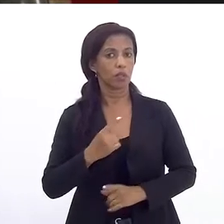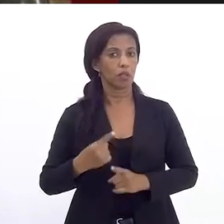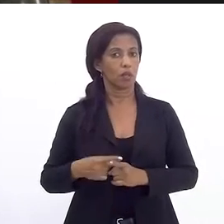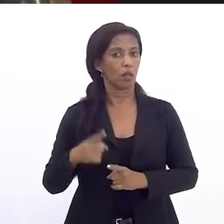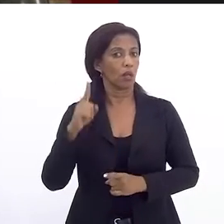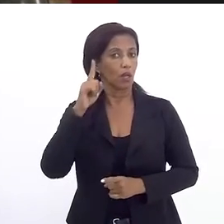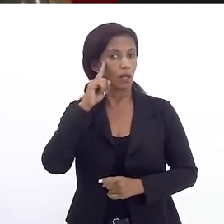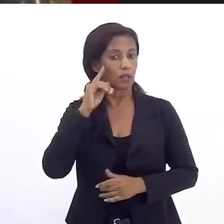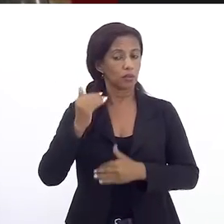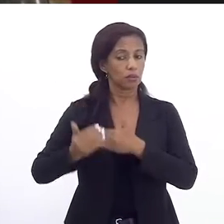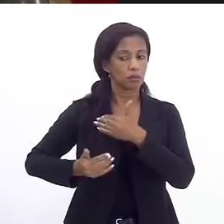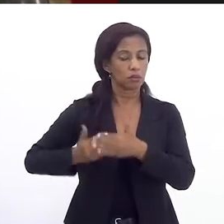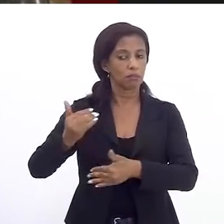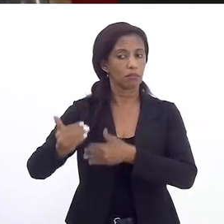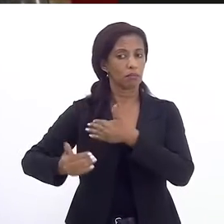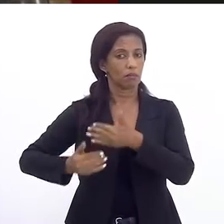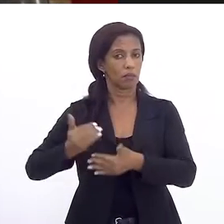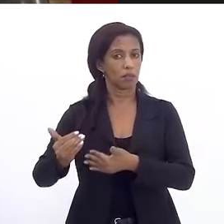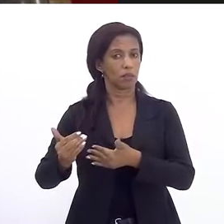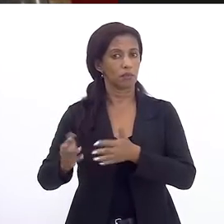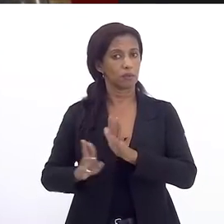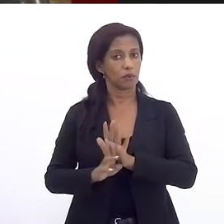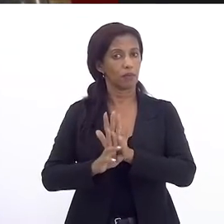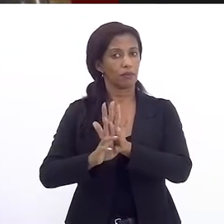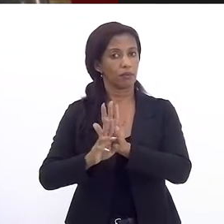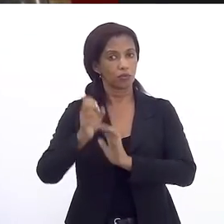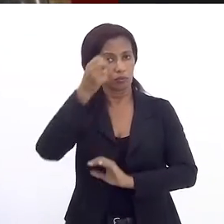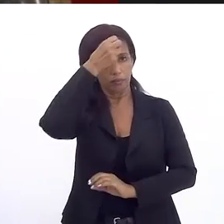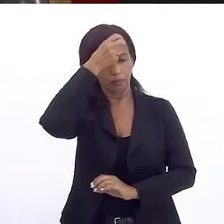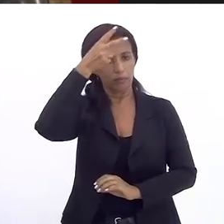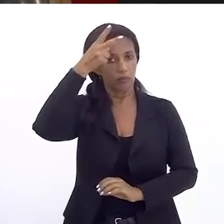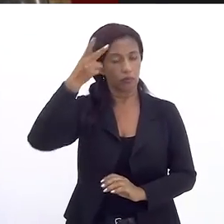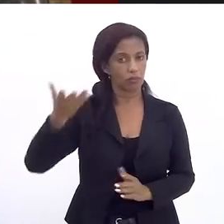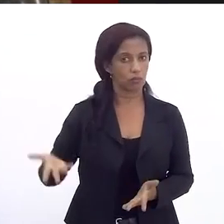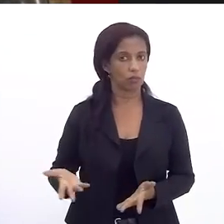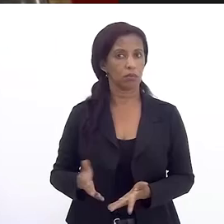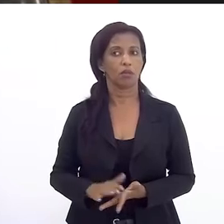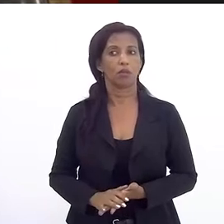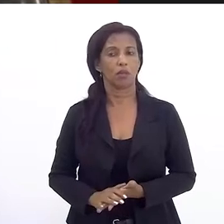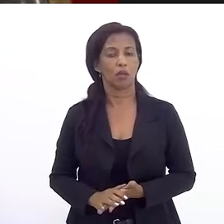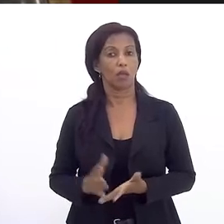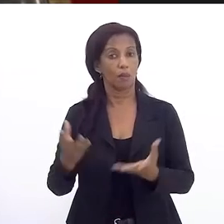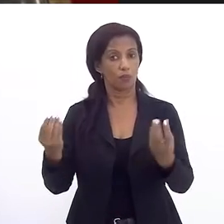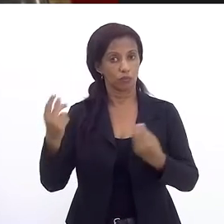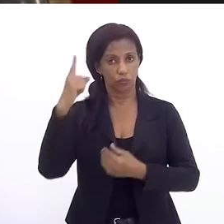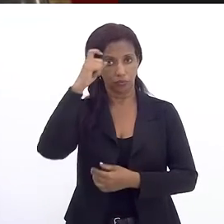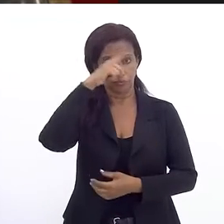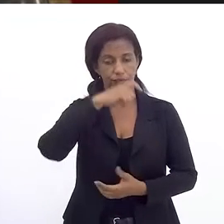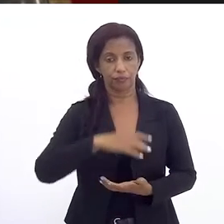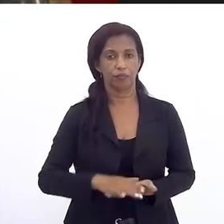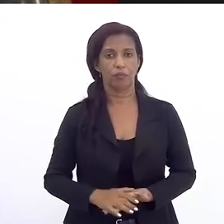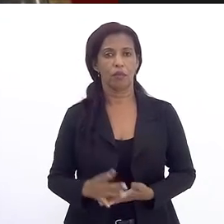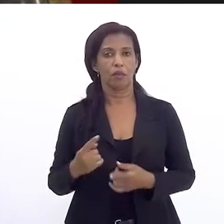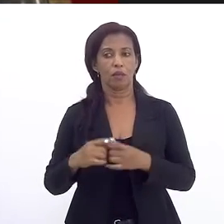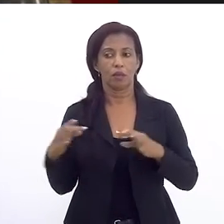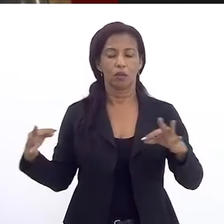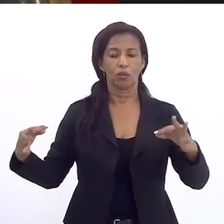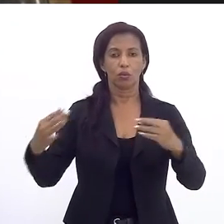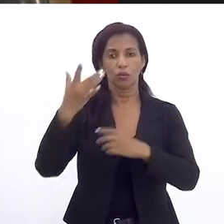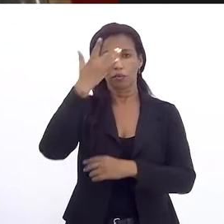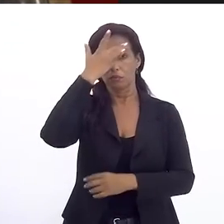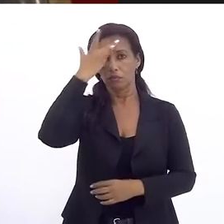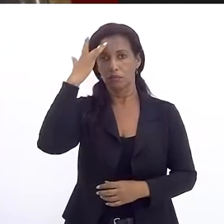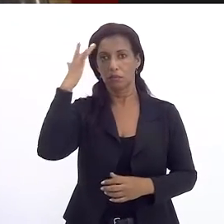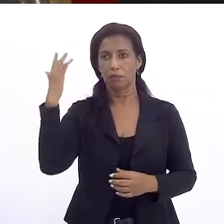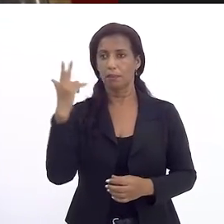maneira possível. Sempre muito, muito medo, né? Muito, muito medo, porque cada dia que